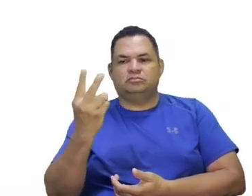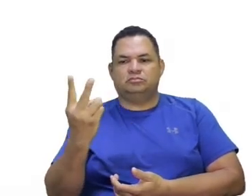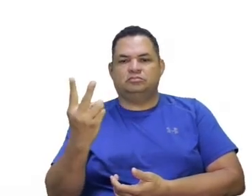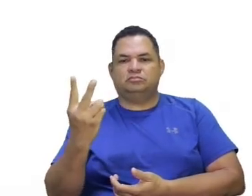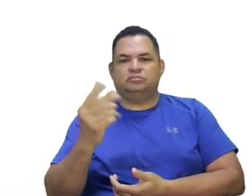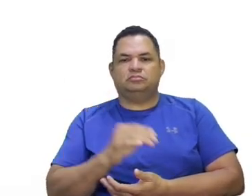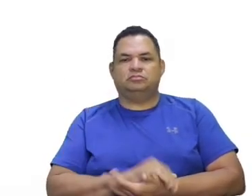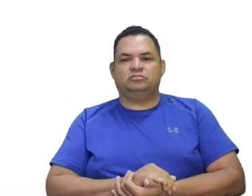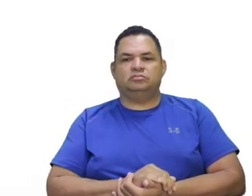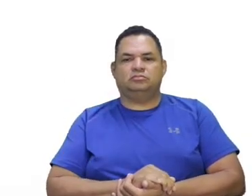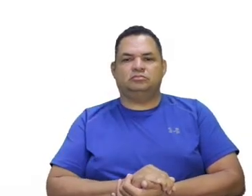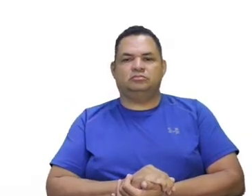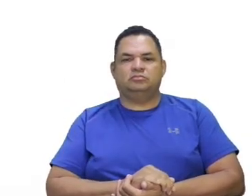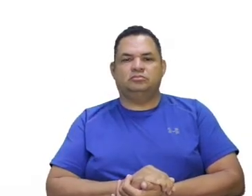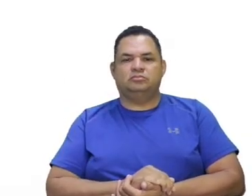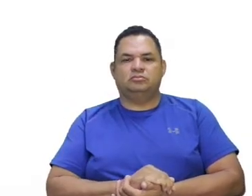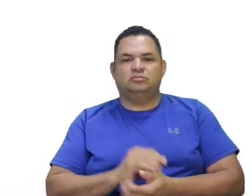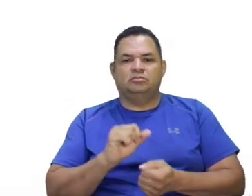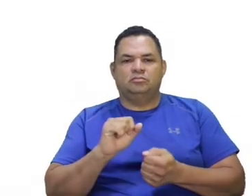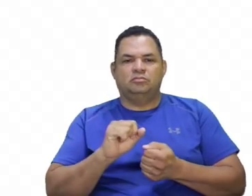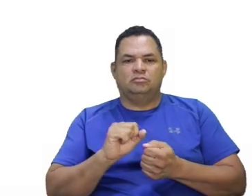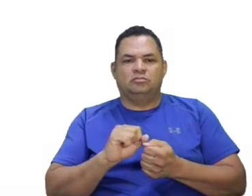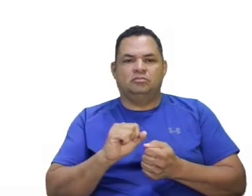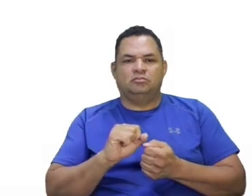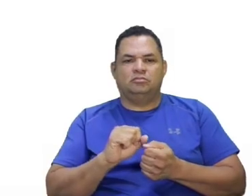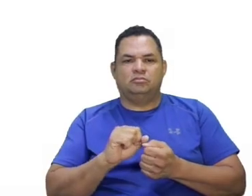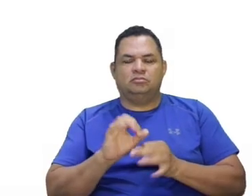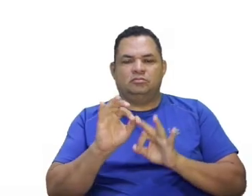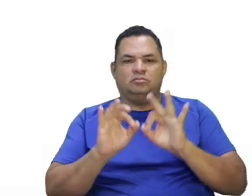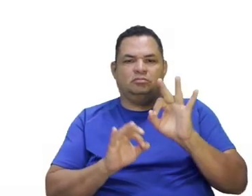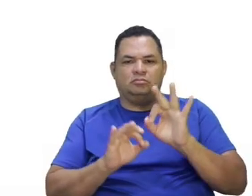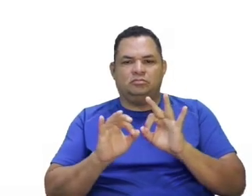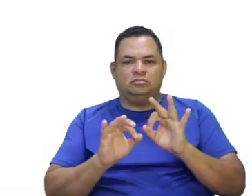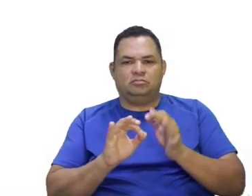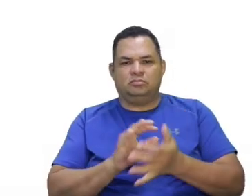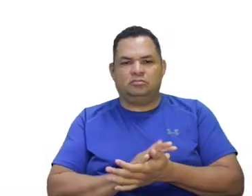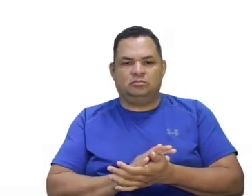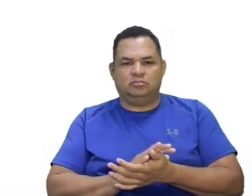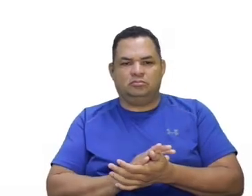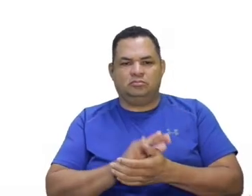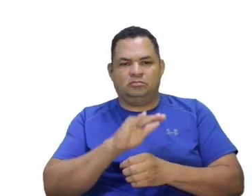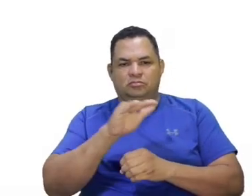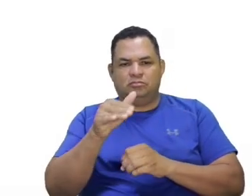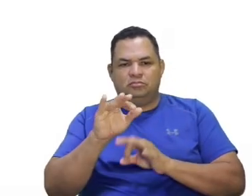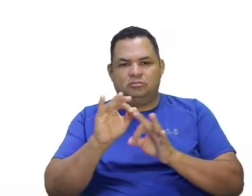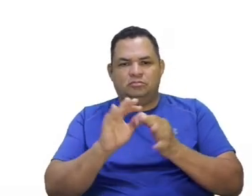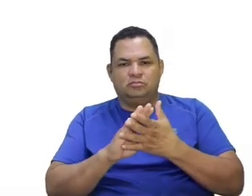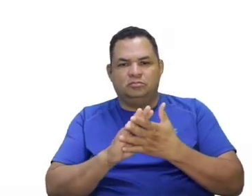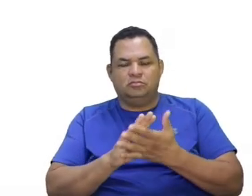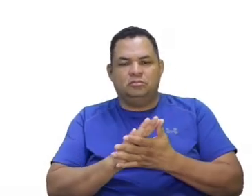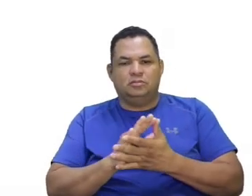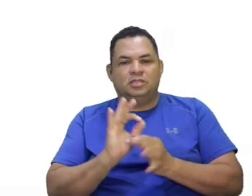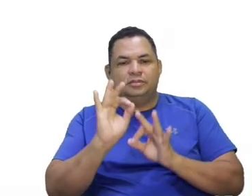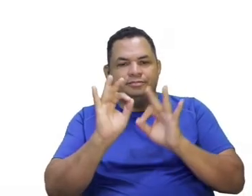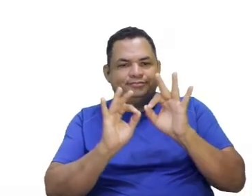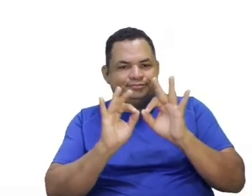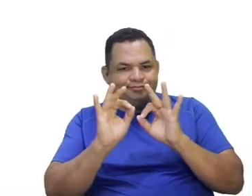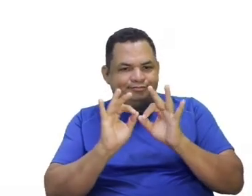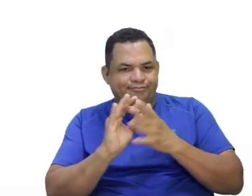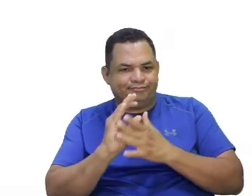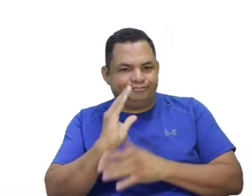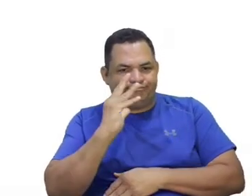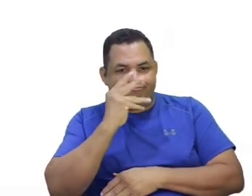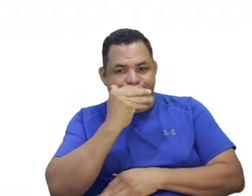3D2. Fiz a distribuição do meu átomo neutro. Não ficou bonita, né? Que a letra da